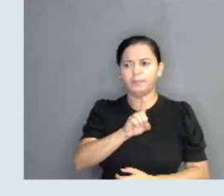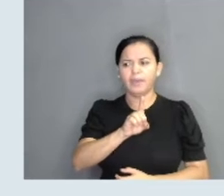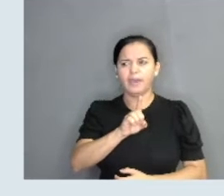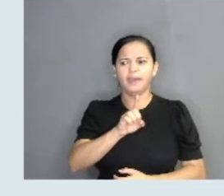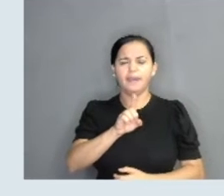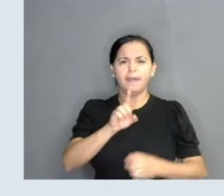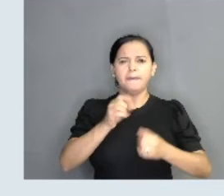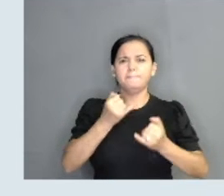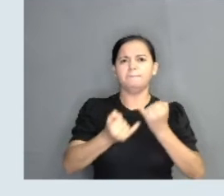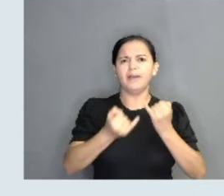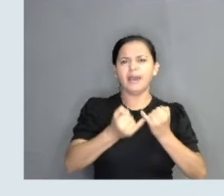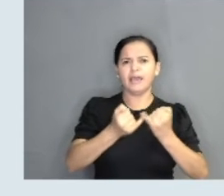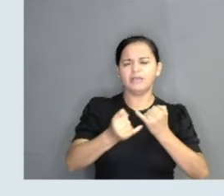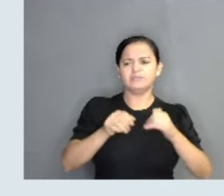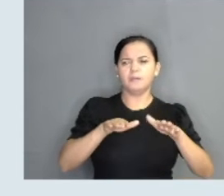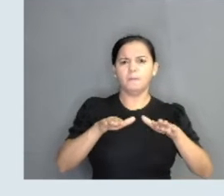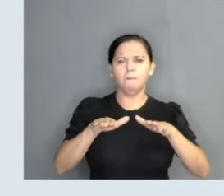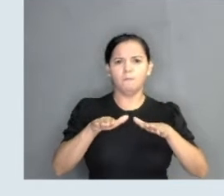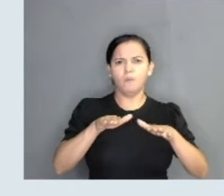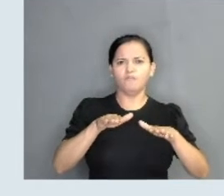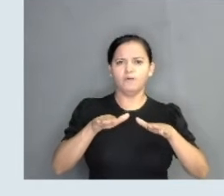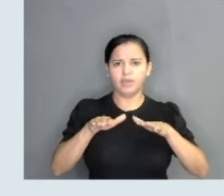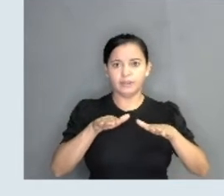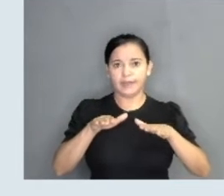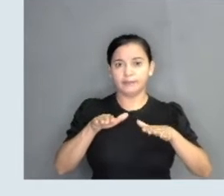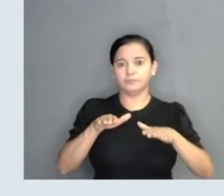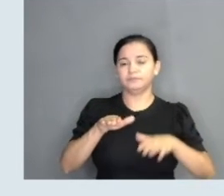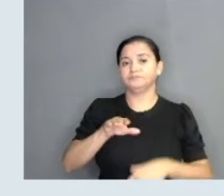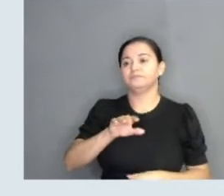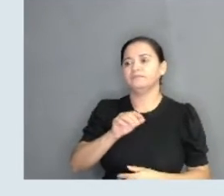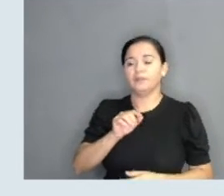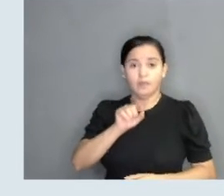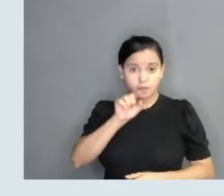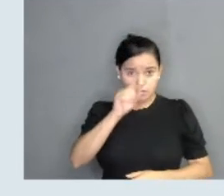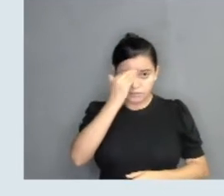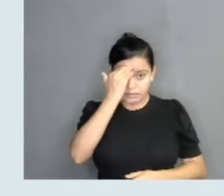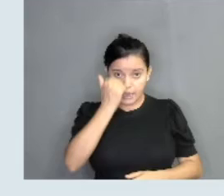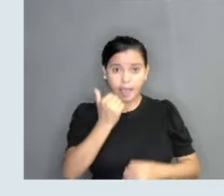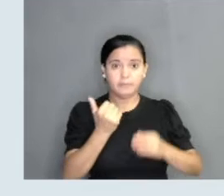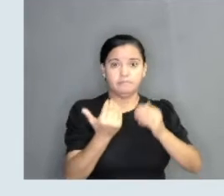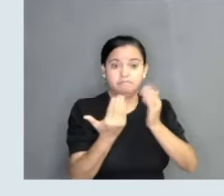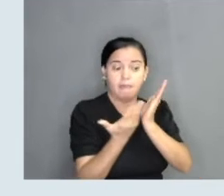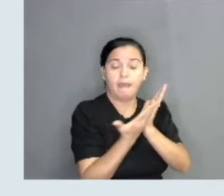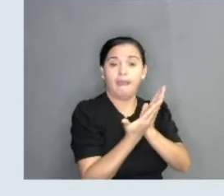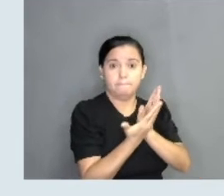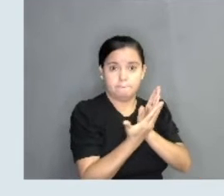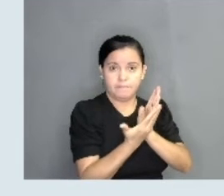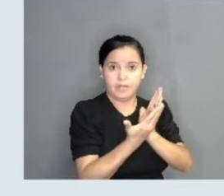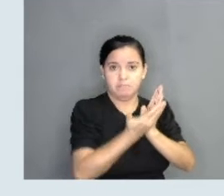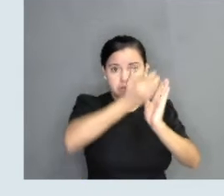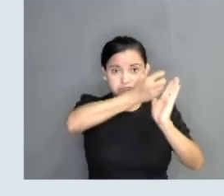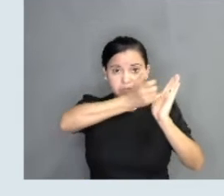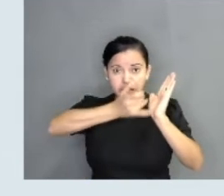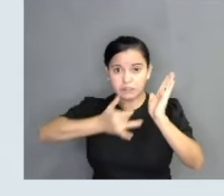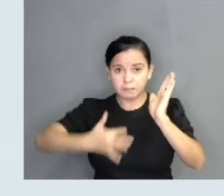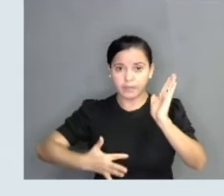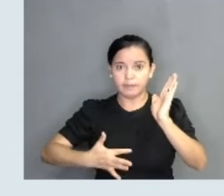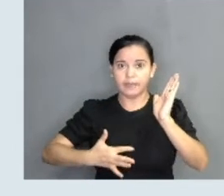Vocês sabem que na história bíblica, Davi ele consegue derrotar o gigante